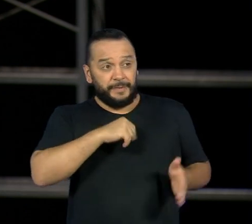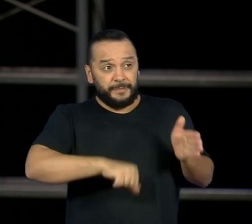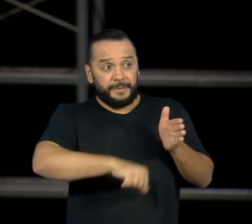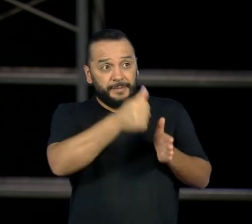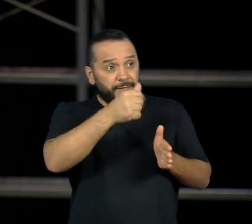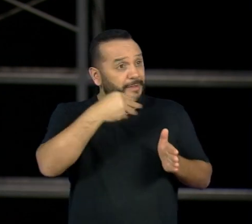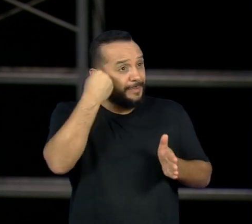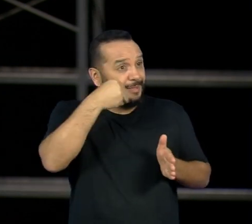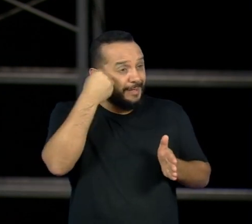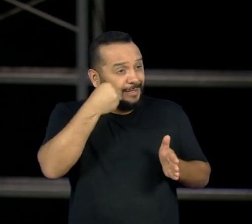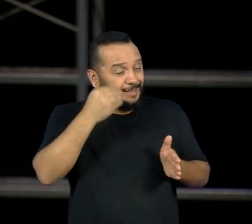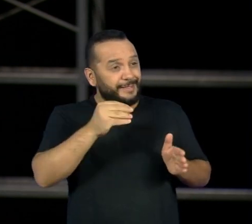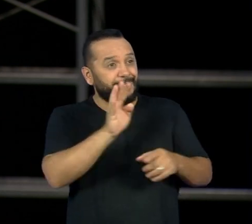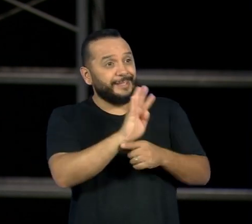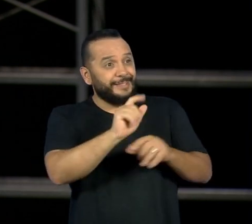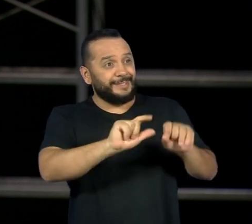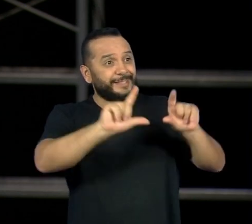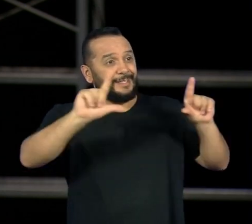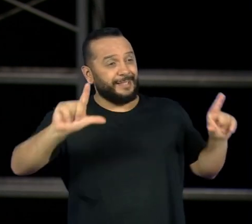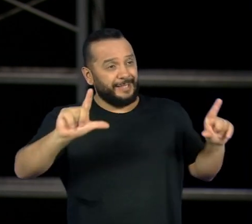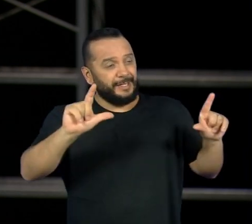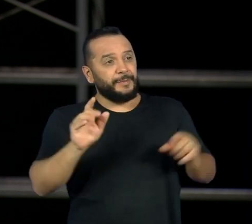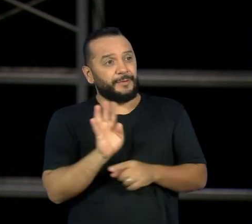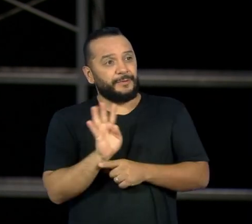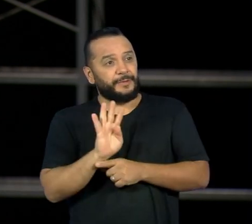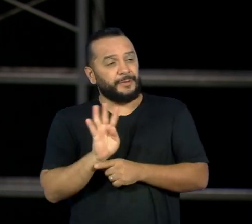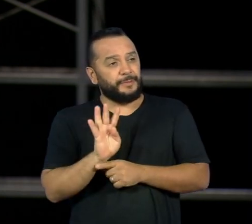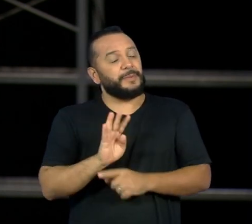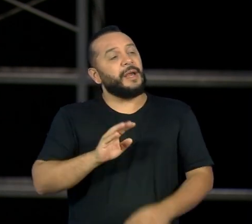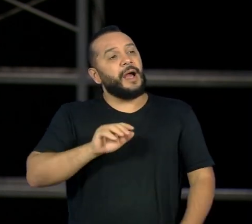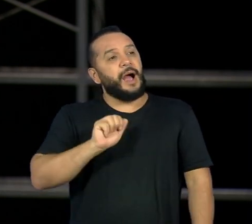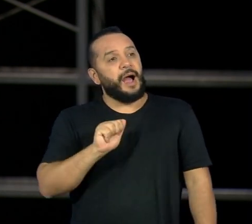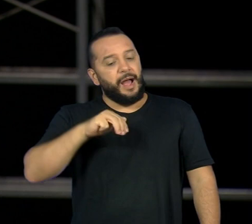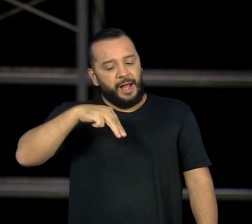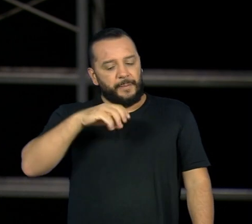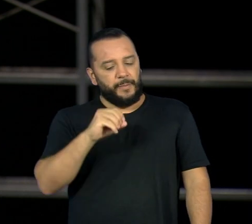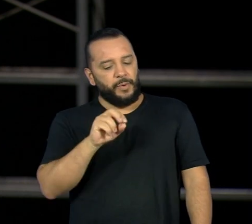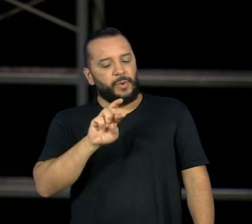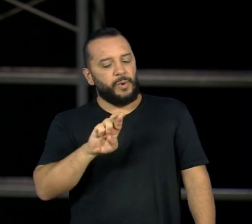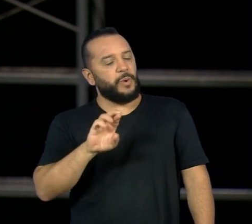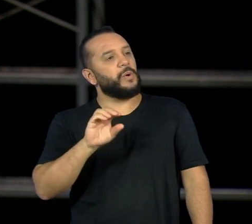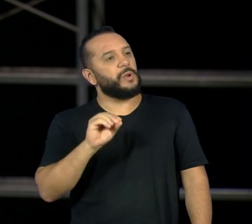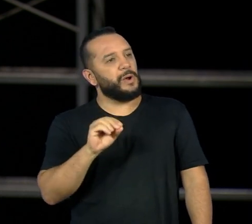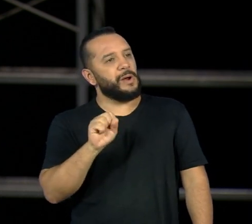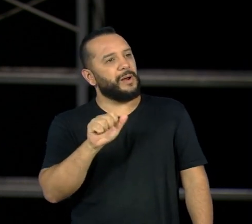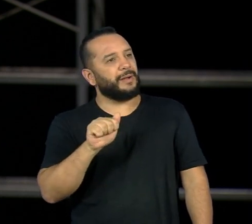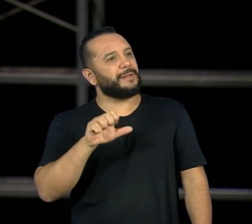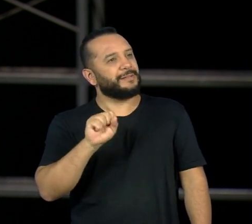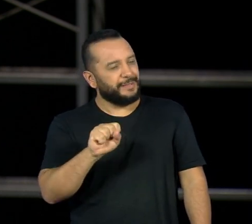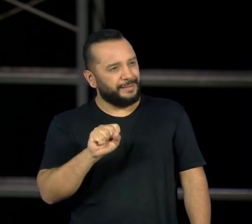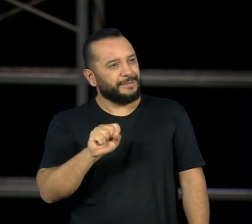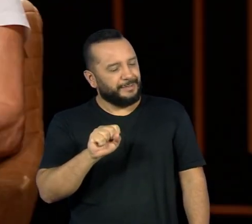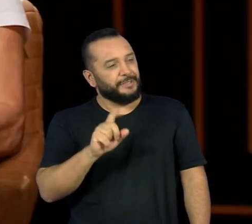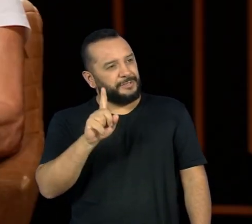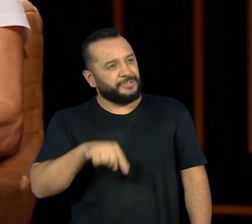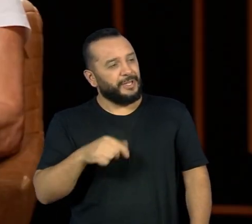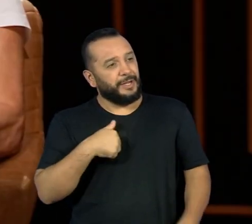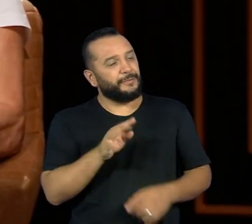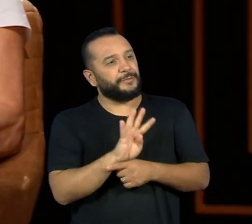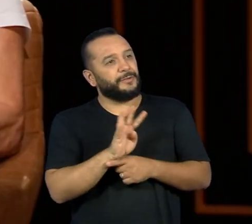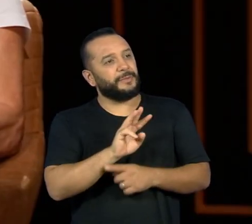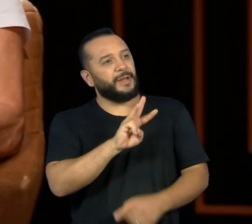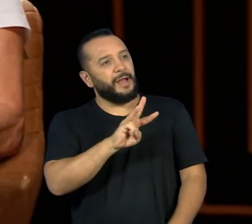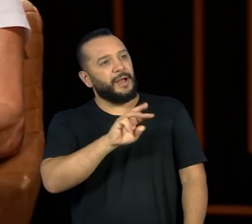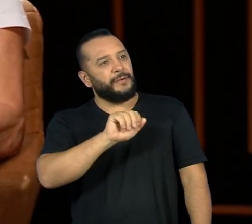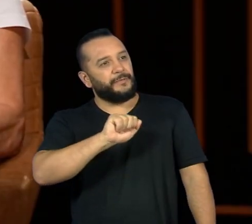experiência no cinema, no filme As Amorosas, do Walter Hugo Cury, e que parece que também foi meio por acaso. Foi. Era